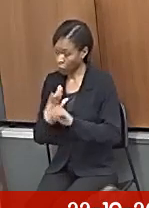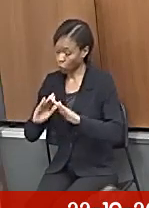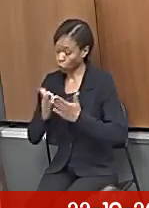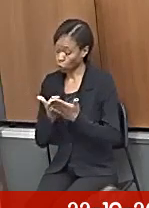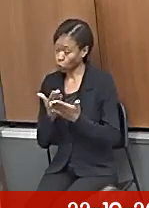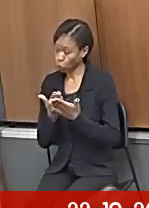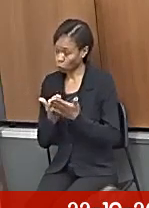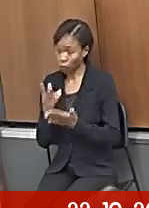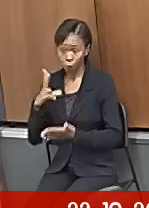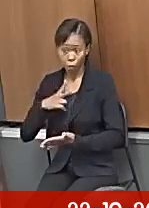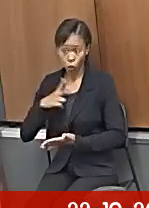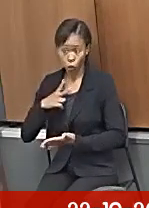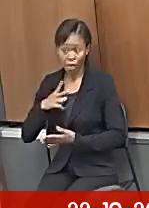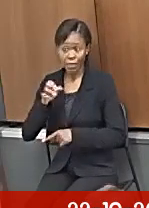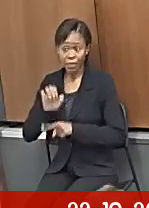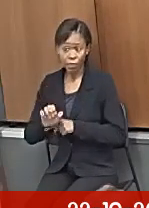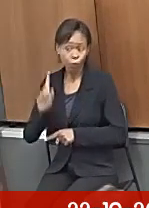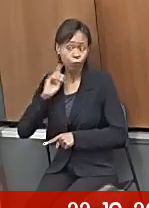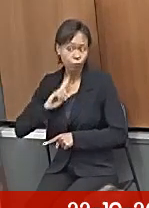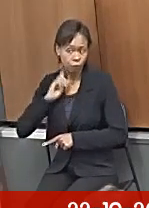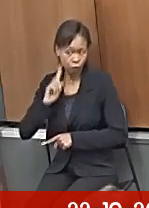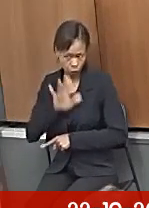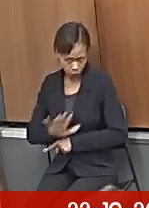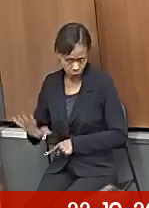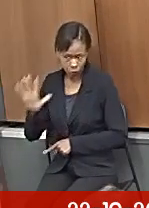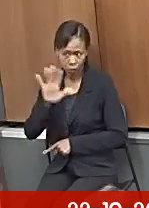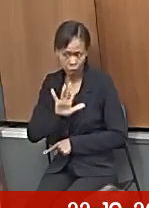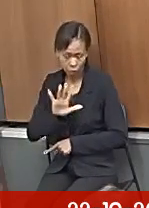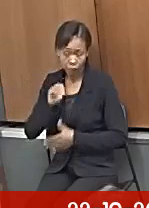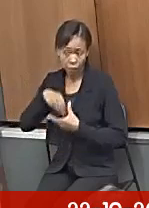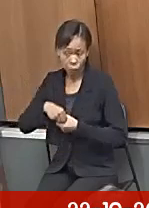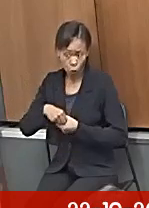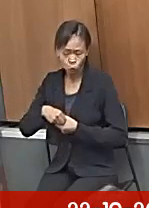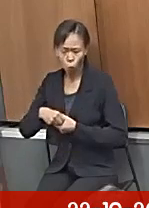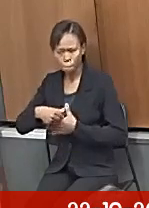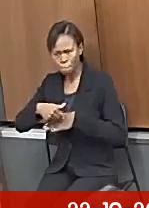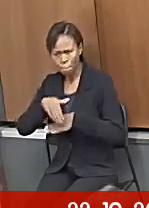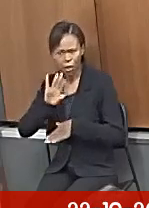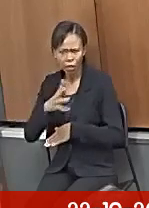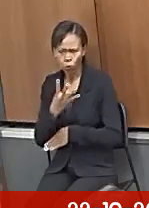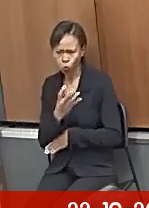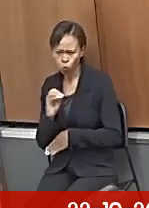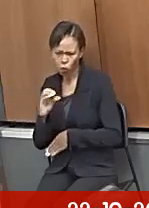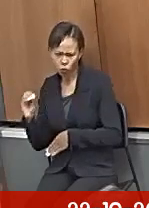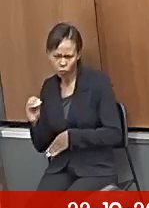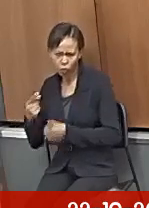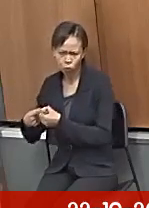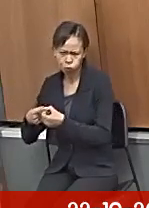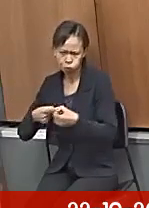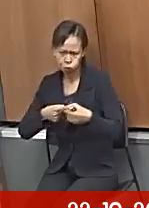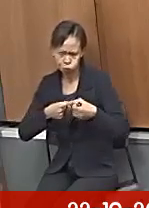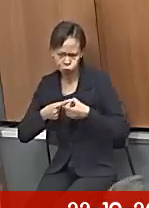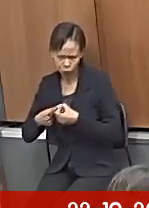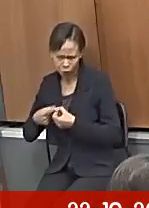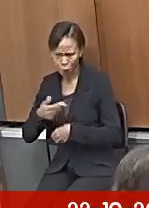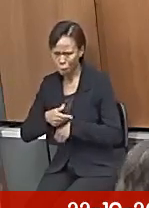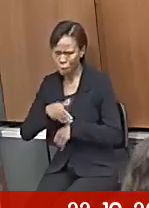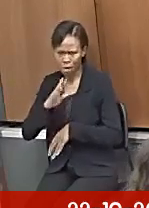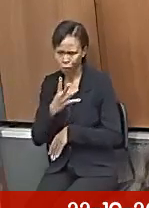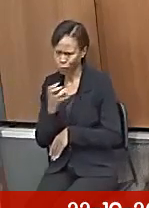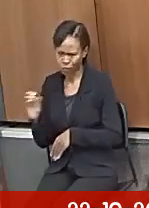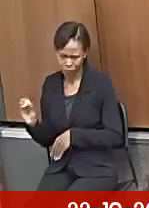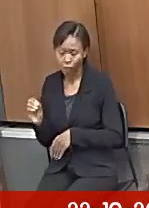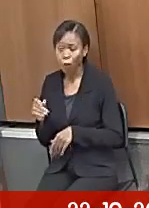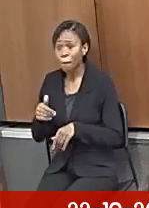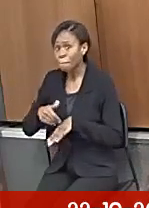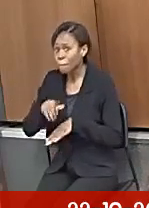Estado de Minas Gerais. Só na nossa base são mais de 400 municípios, mais de 2 mil